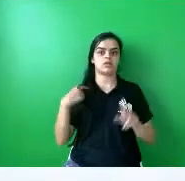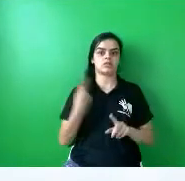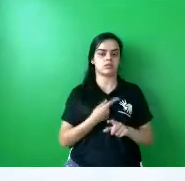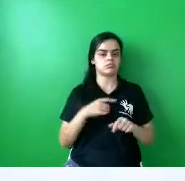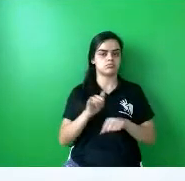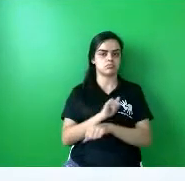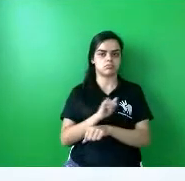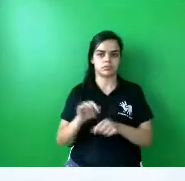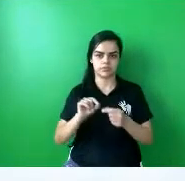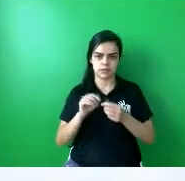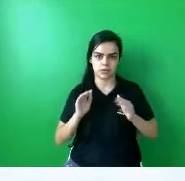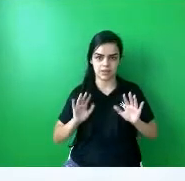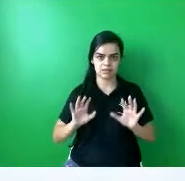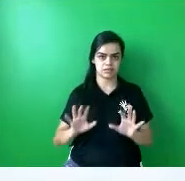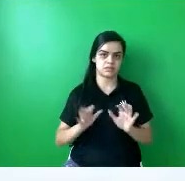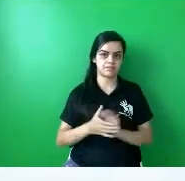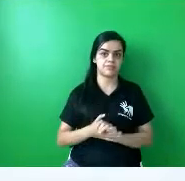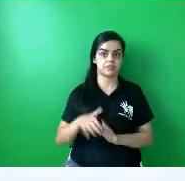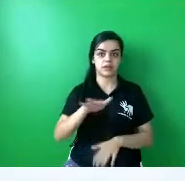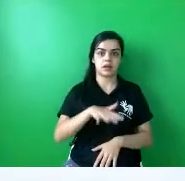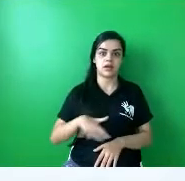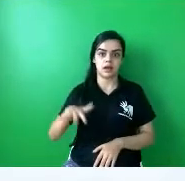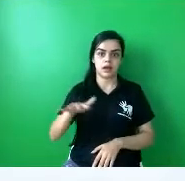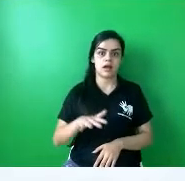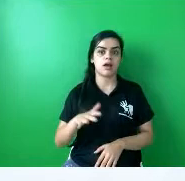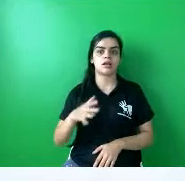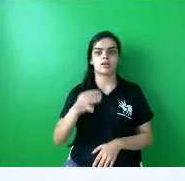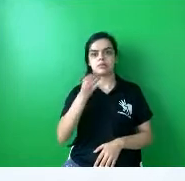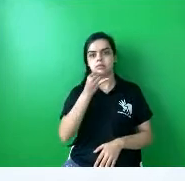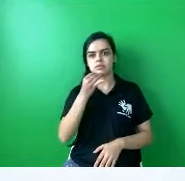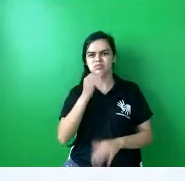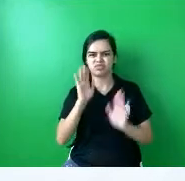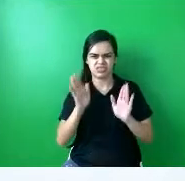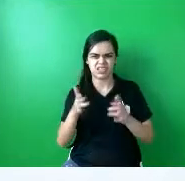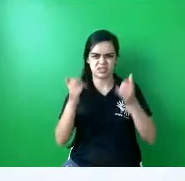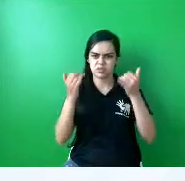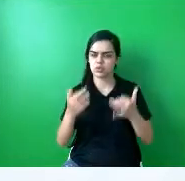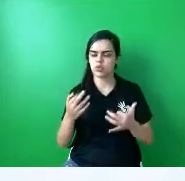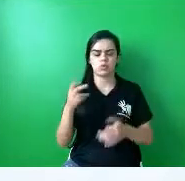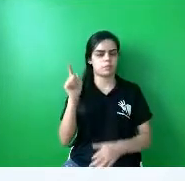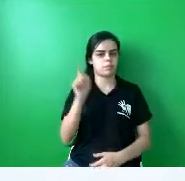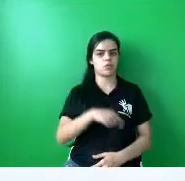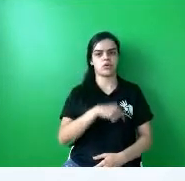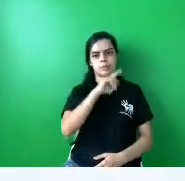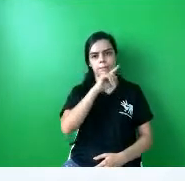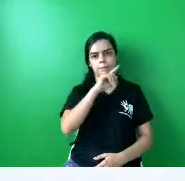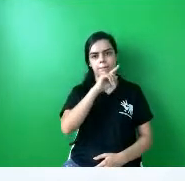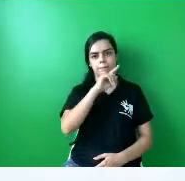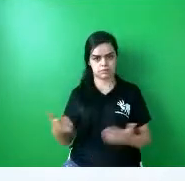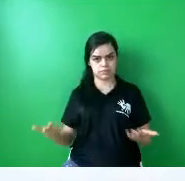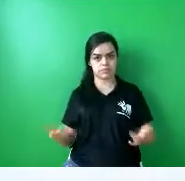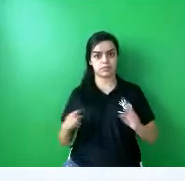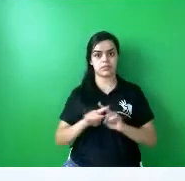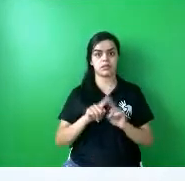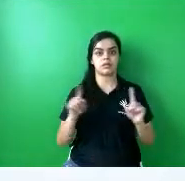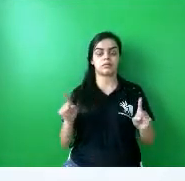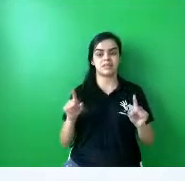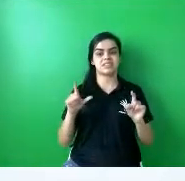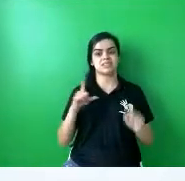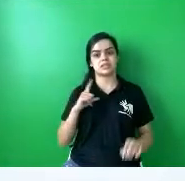fazendo sucessivamente. As áreas de utilização comum, como já foram ditas, elas não podem ser utilizadas. Mas aonde